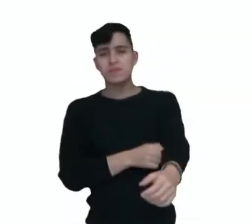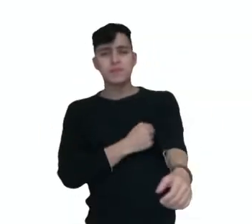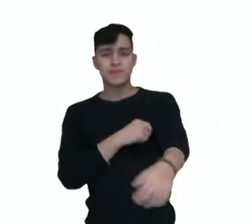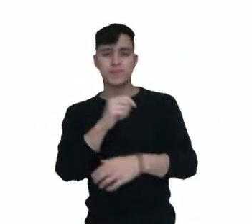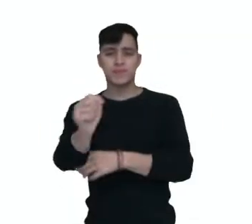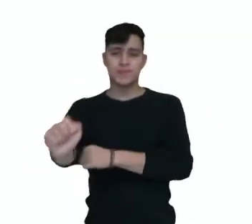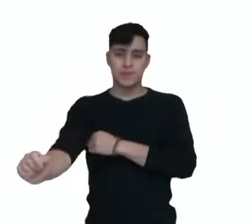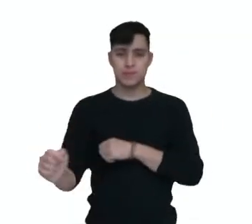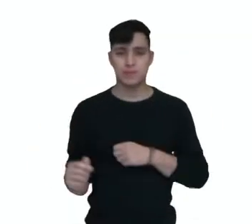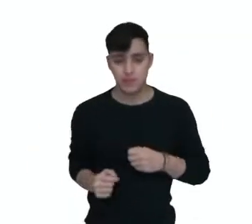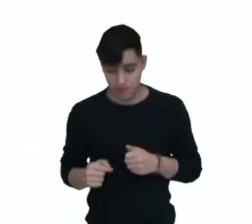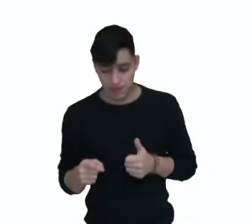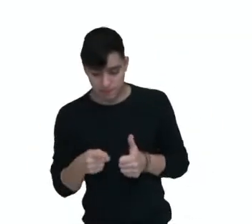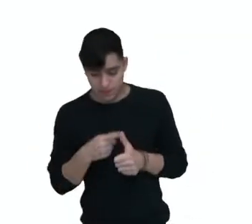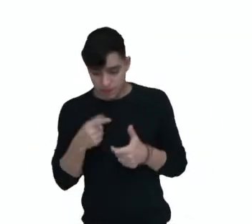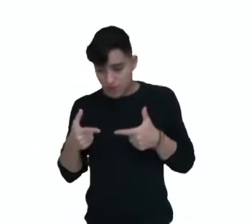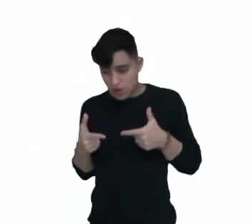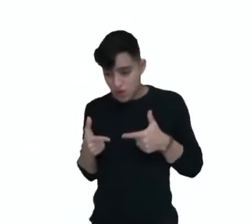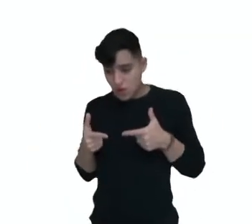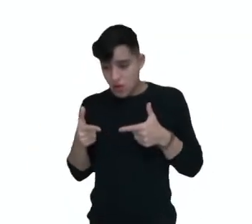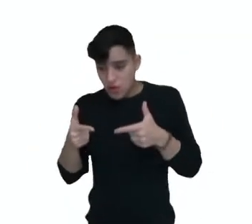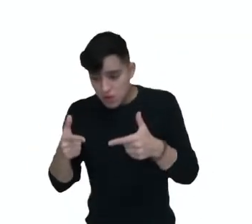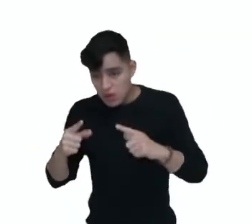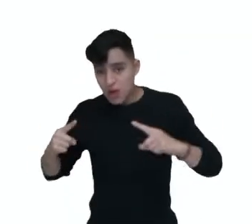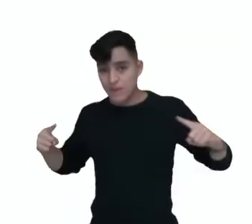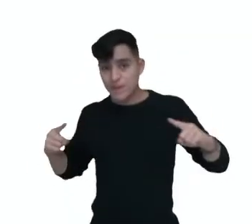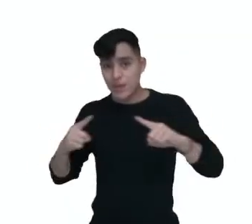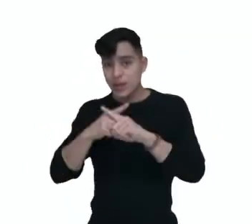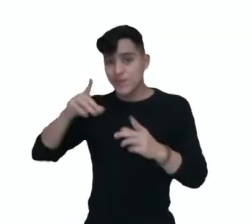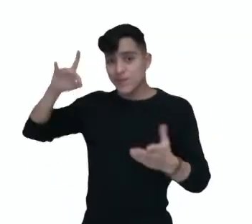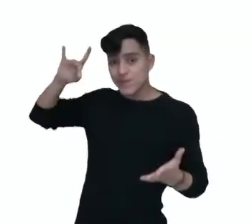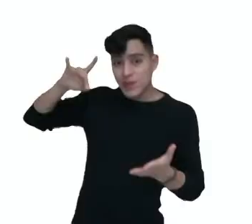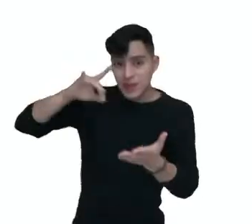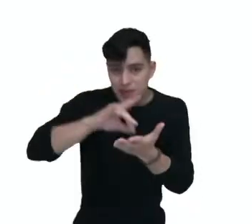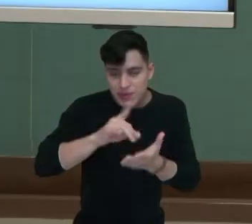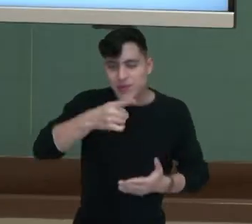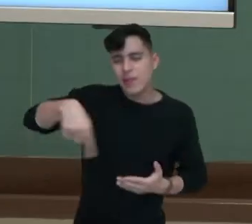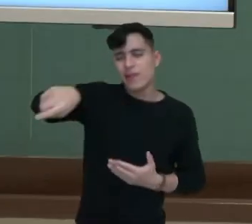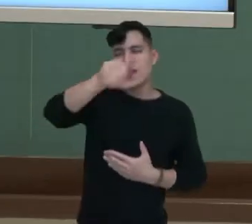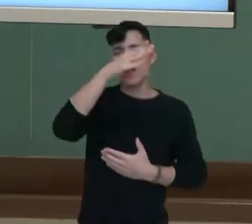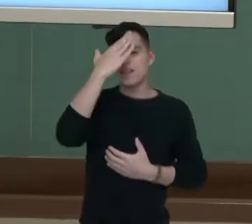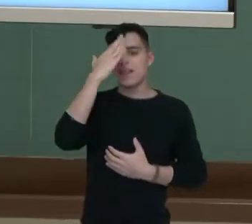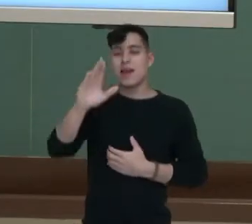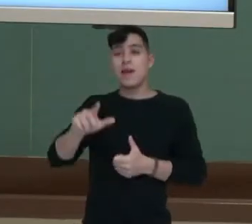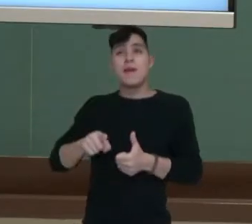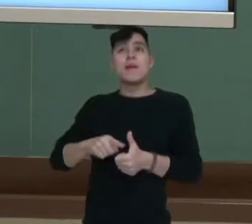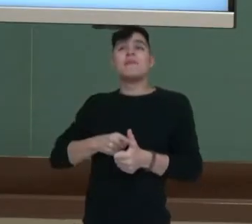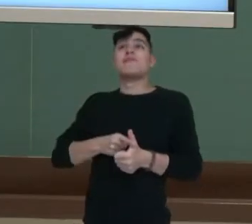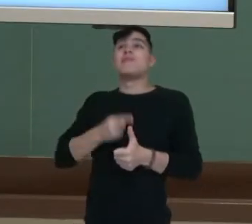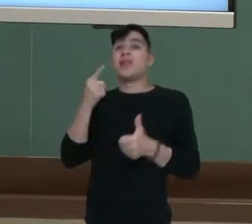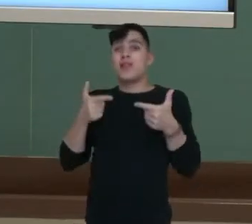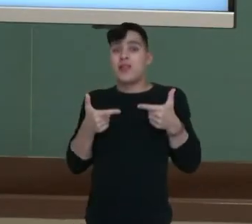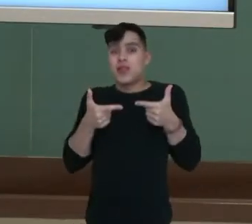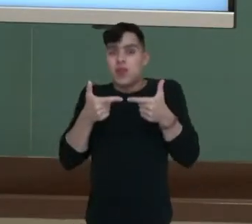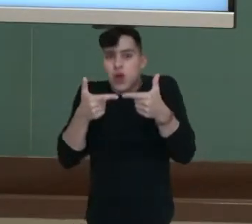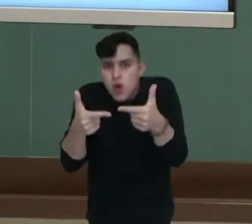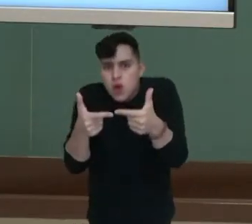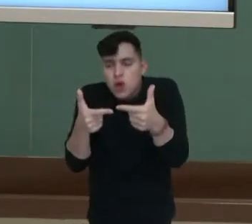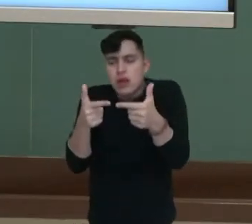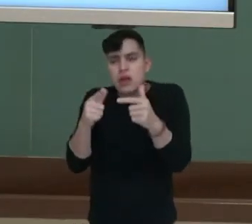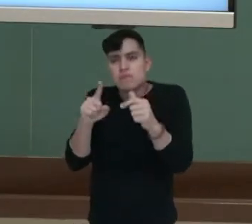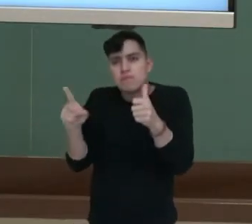Qual foi a primeira luta a ser disputada em uma competição? Qual será a primeira luta disputada numa